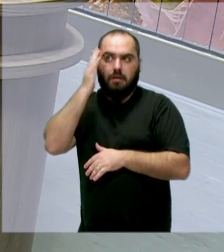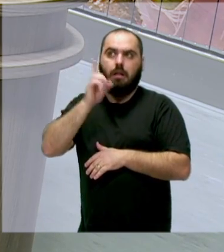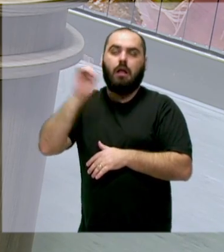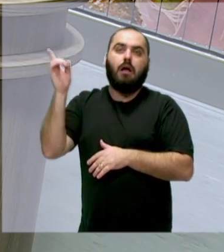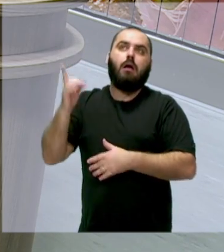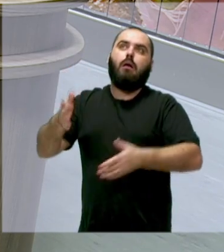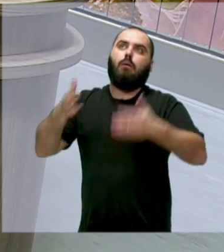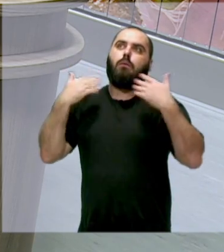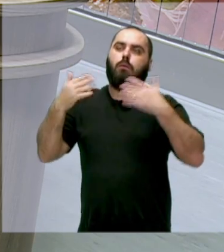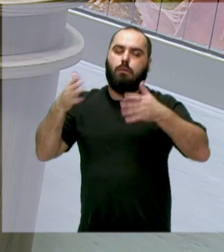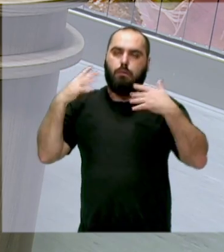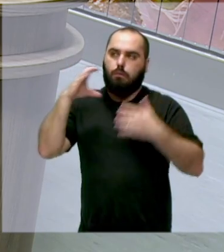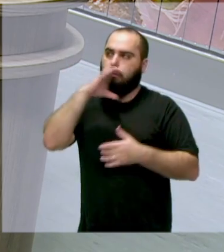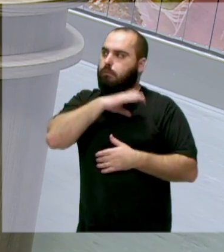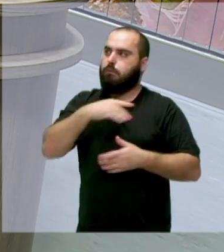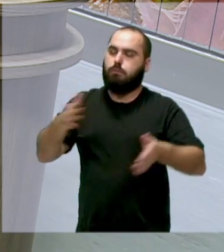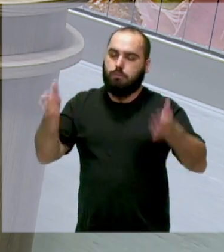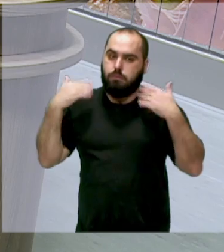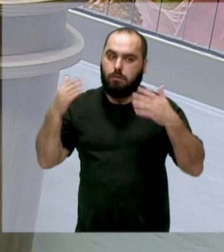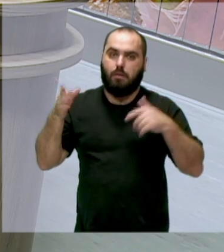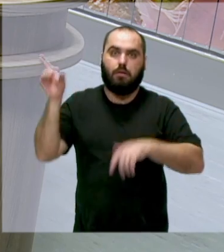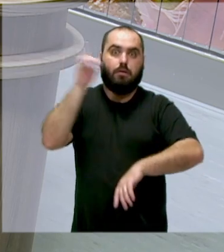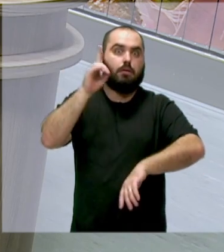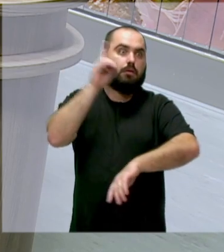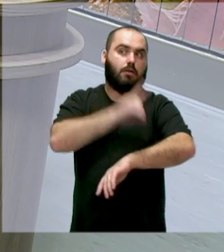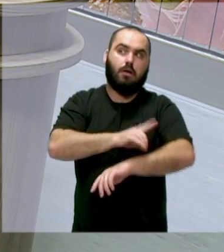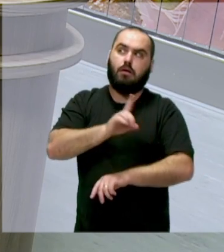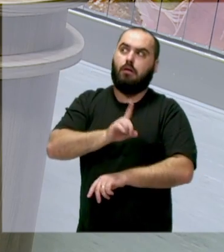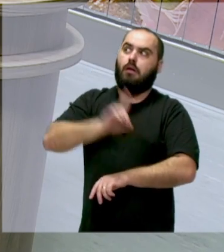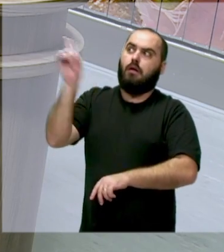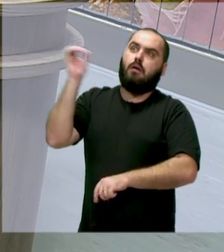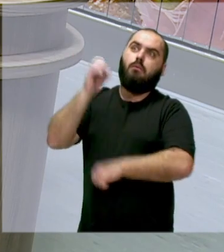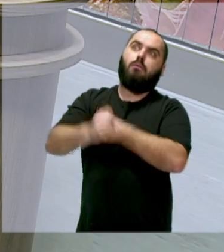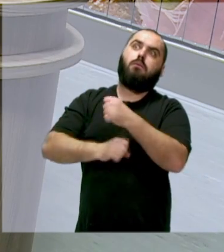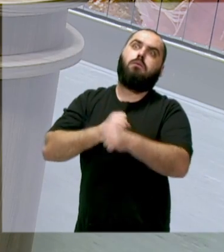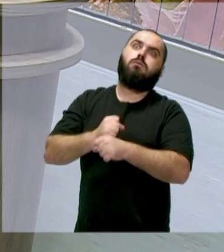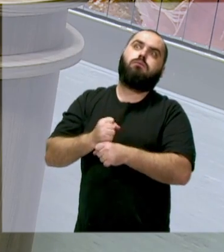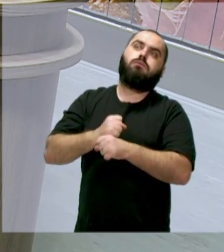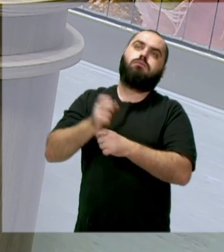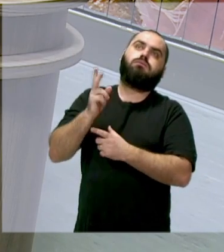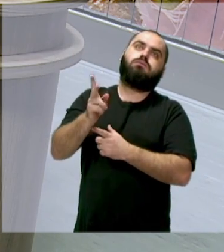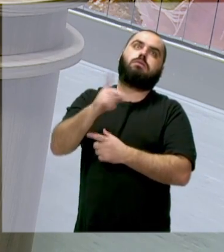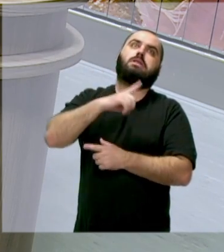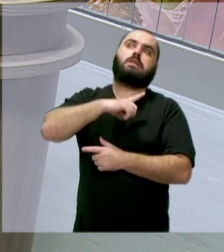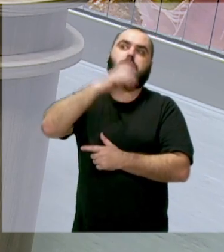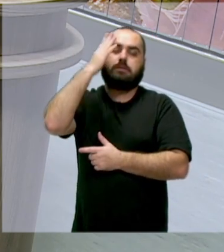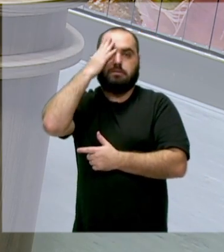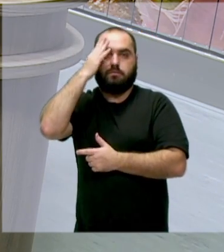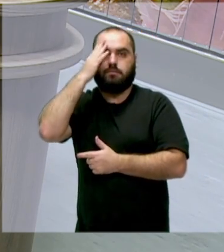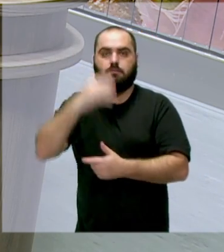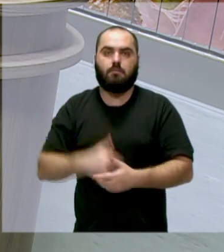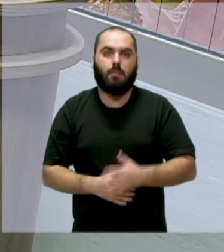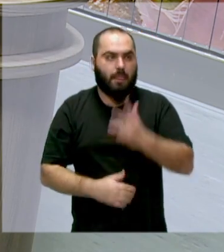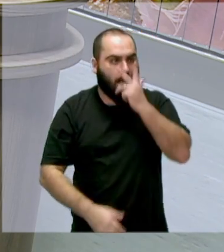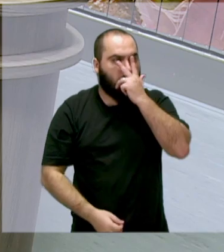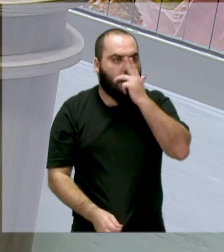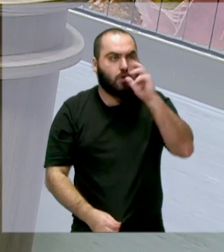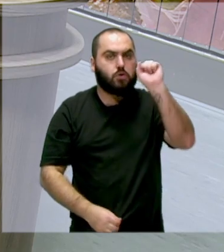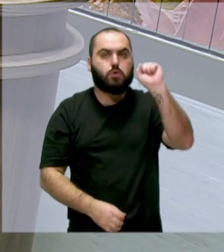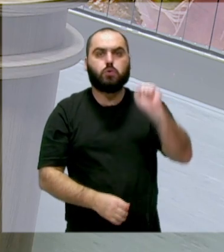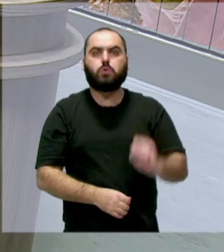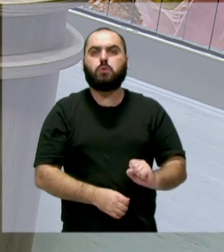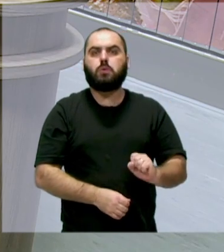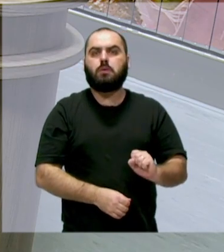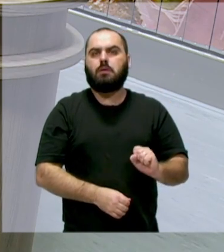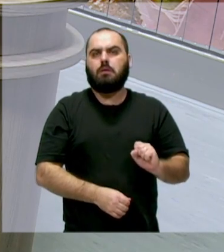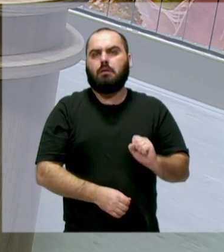lá a dengue ela é uma realidade, o mosquito da dengue é uma realidade o ano inteiro. E se tinha uma noção de que o sul fosse menos afetado